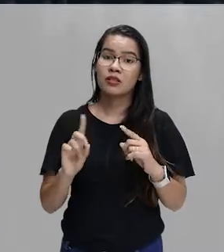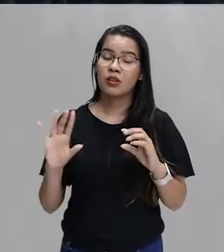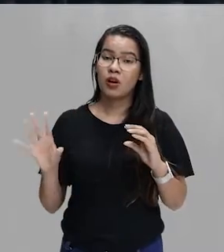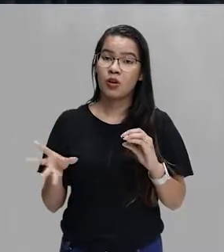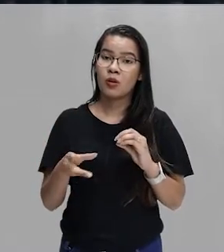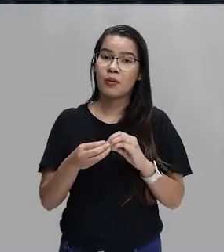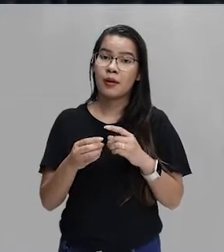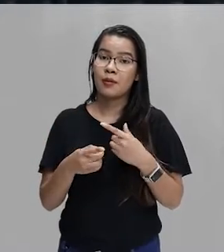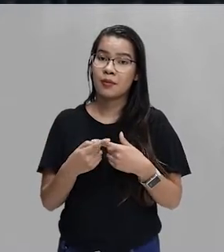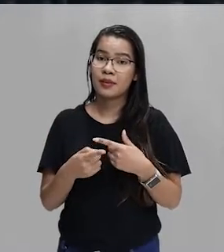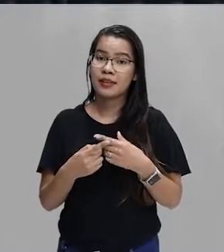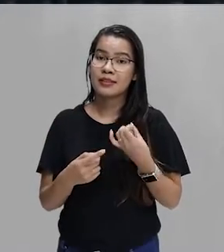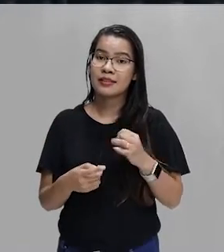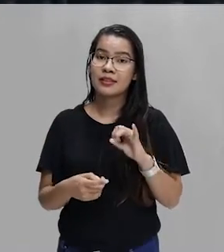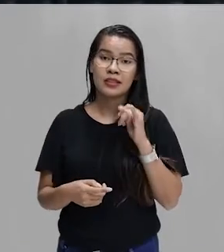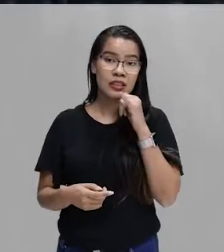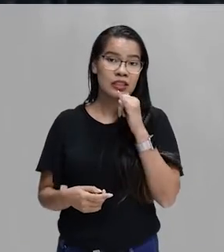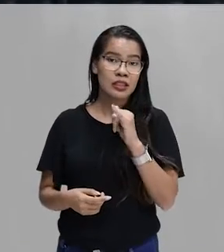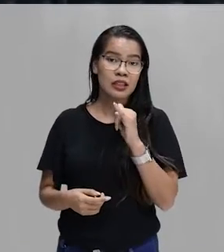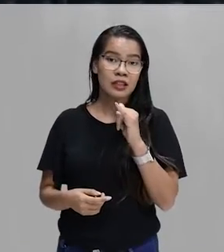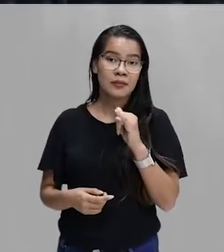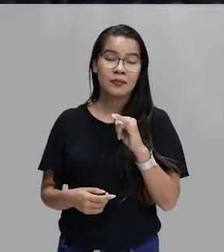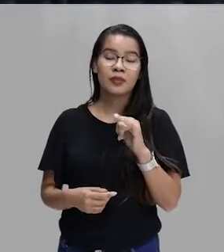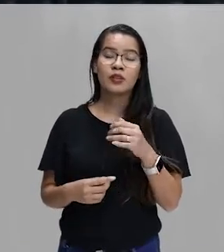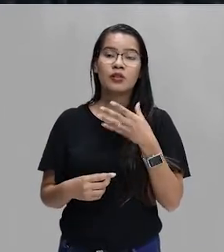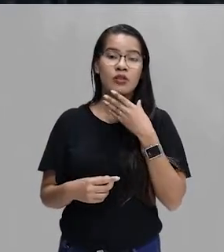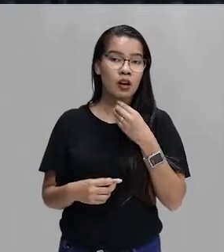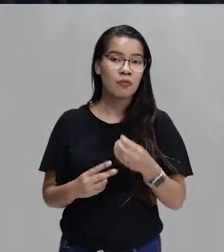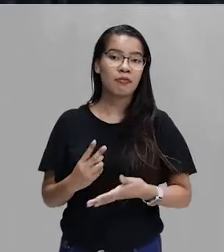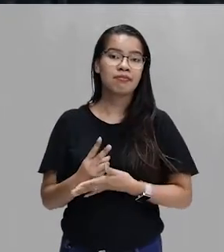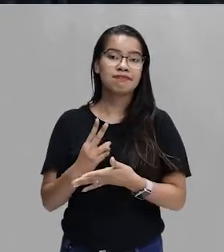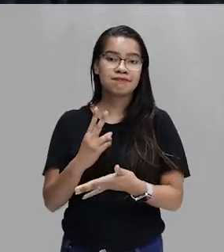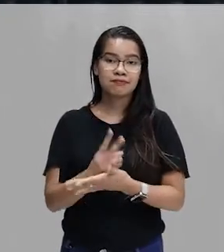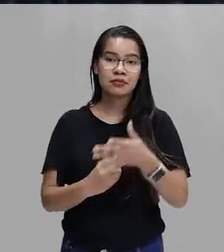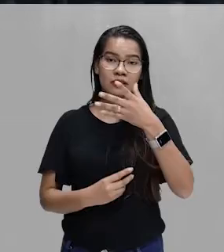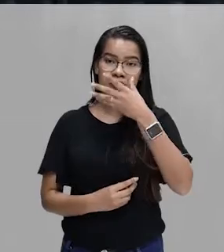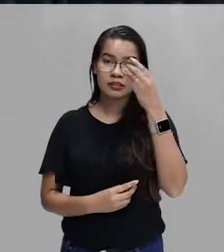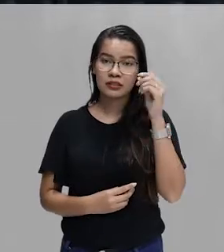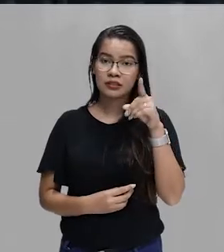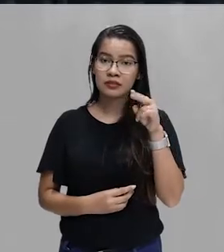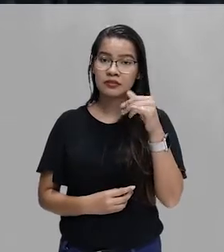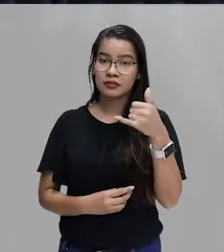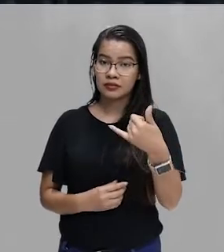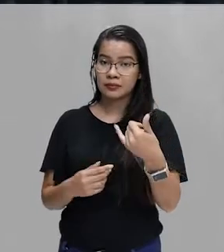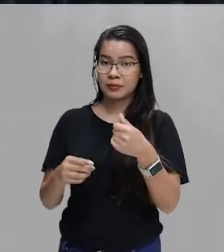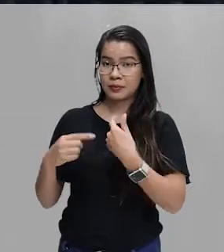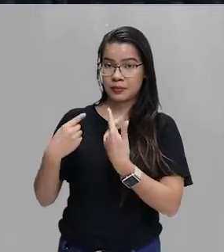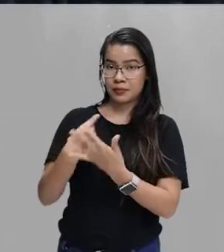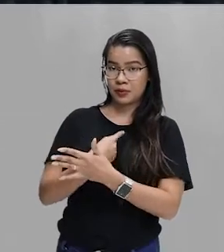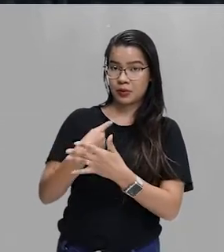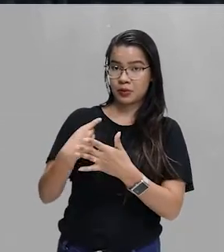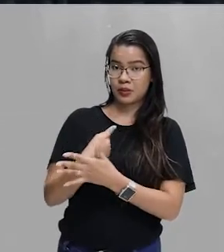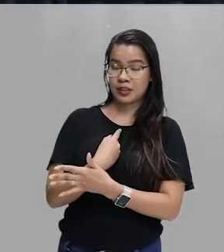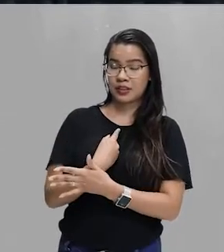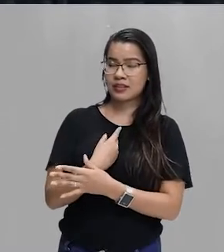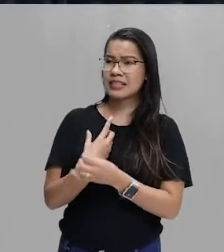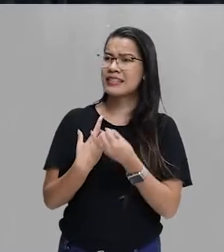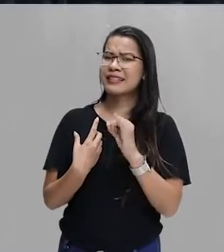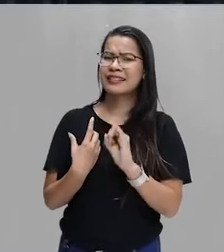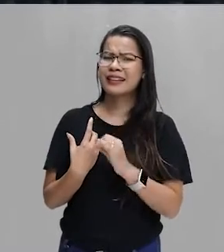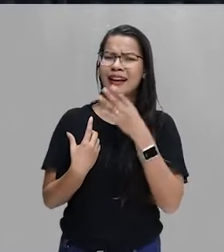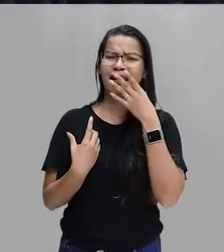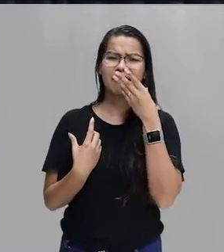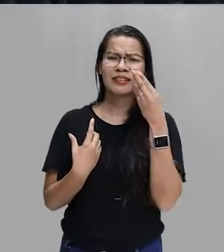porque se eu disser para vocês, os homens sempre se esquecem, vocês vão me fazer uma pergunta. Que pergunta? Se